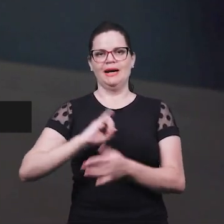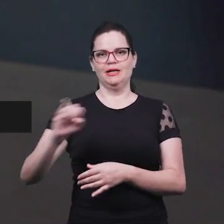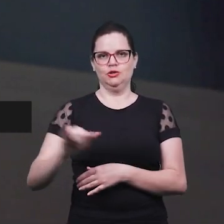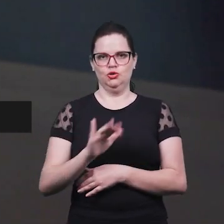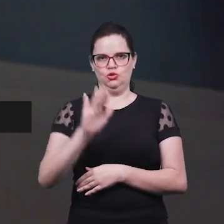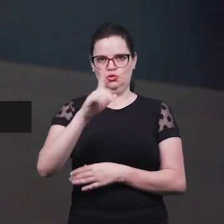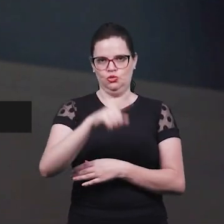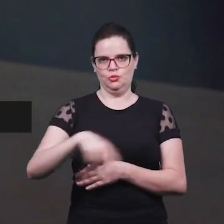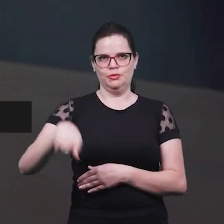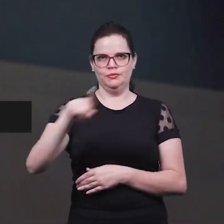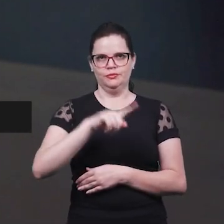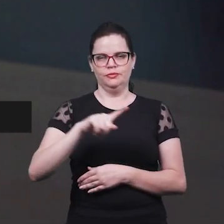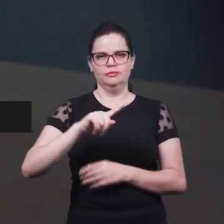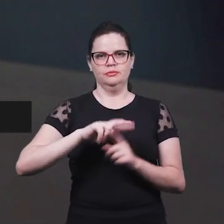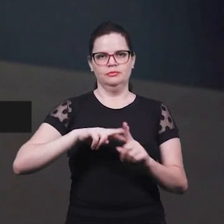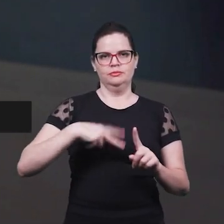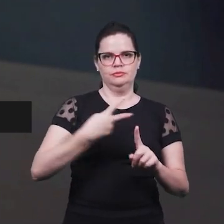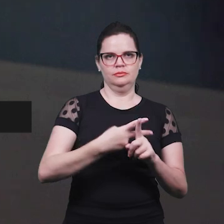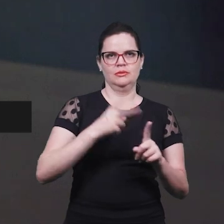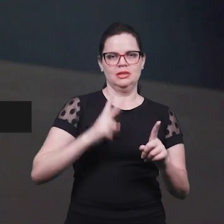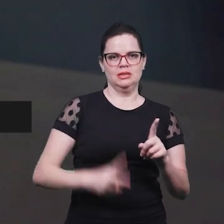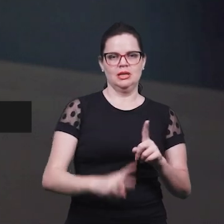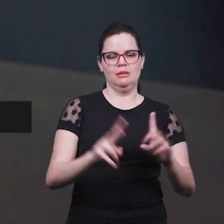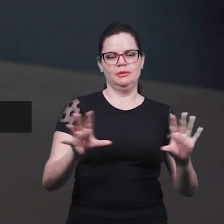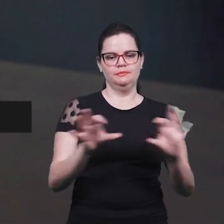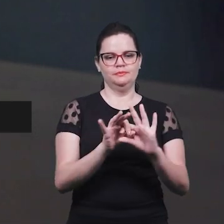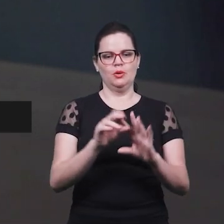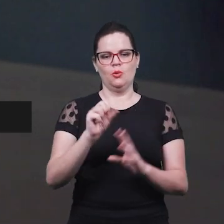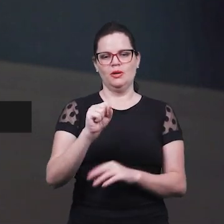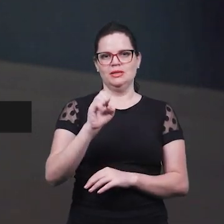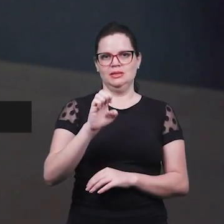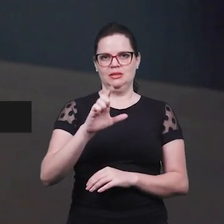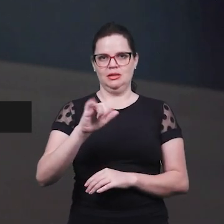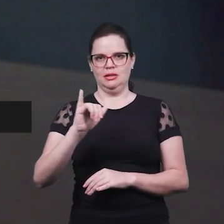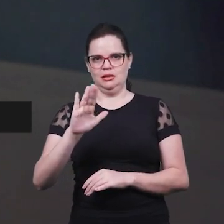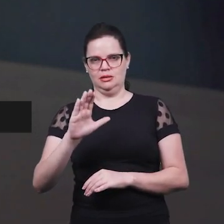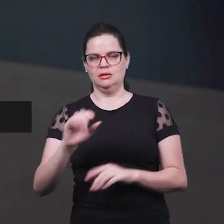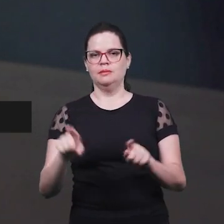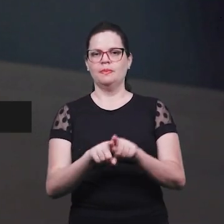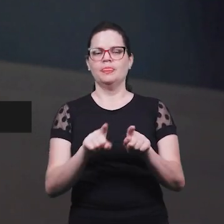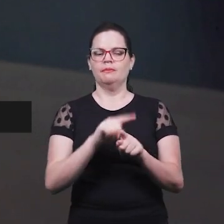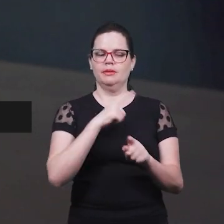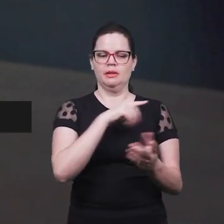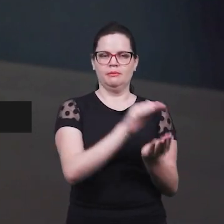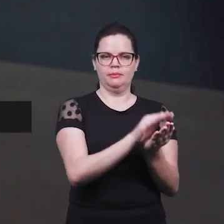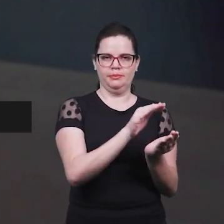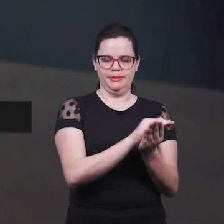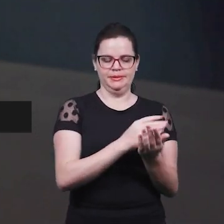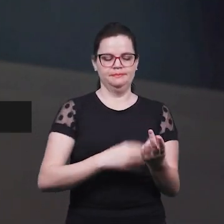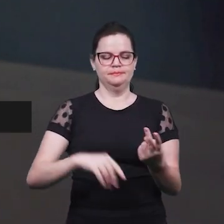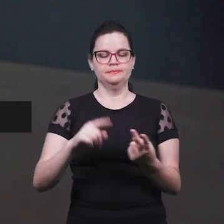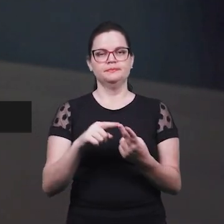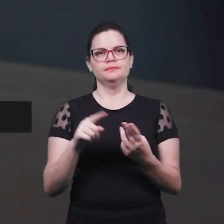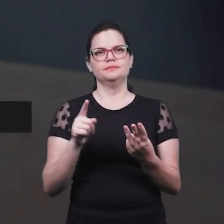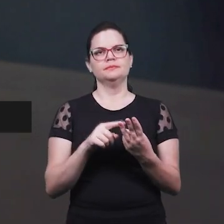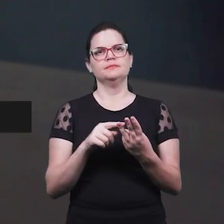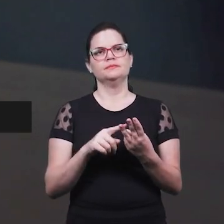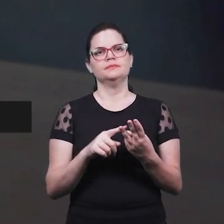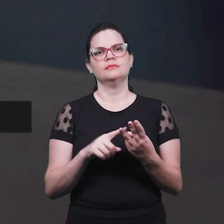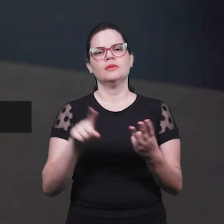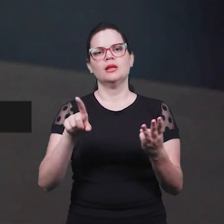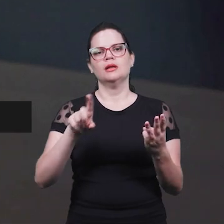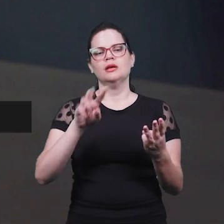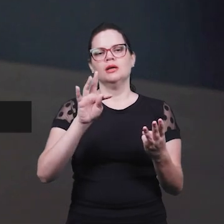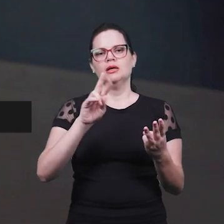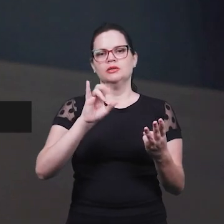está atrelada sempre à Selic. Tem a poupança, que eu acabei de comentar, tem também os